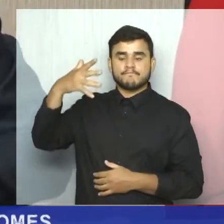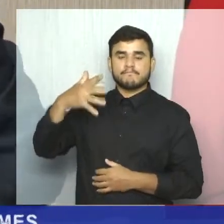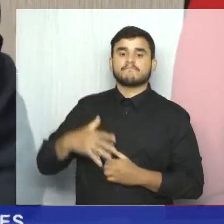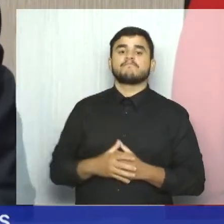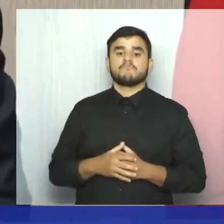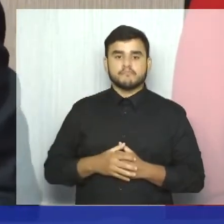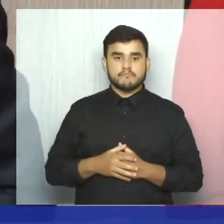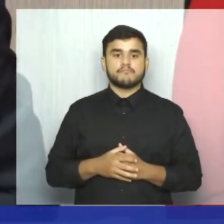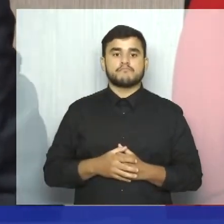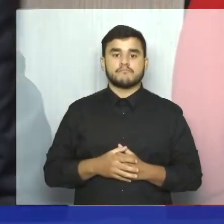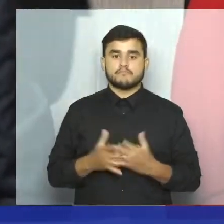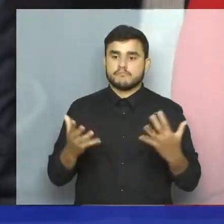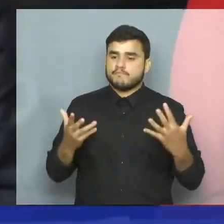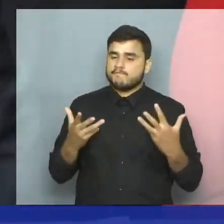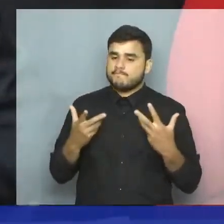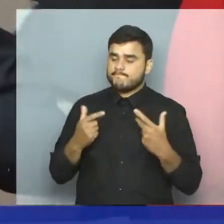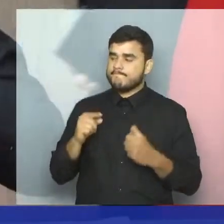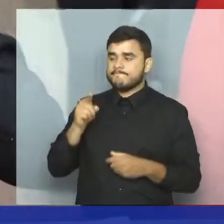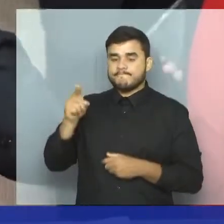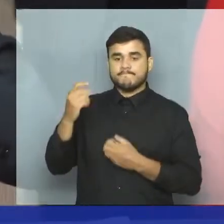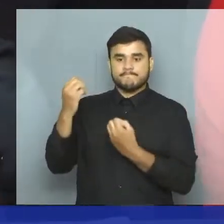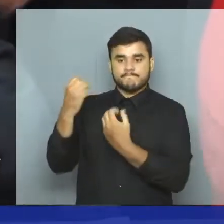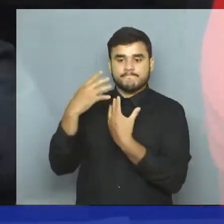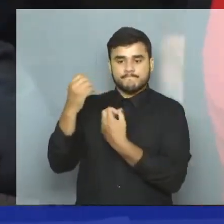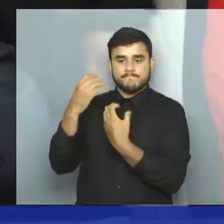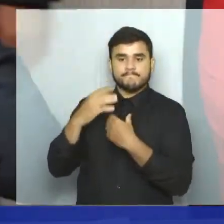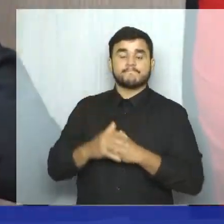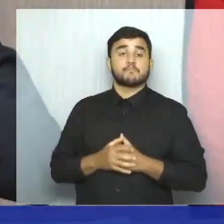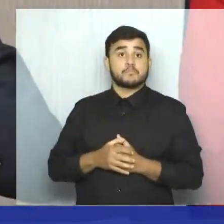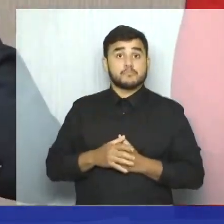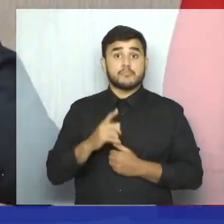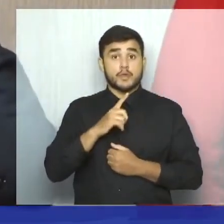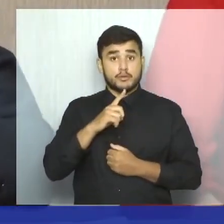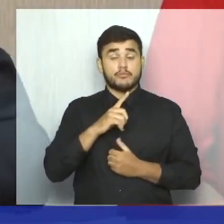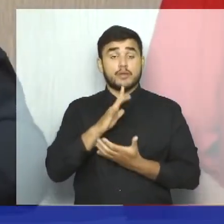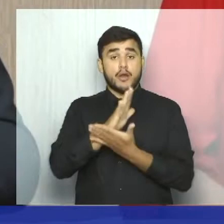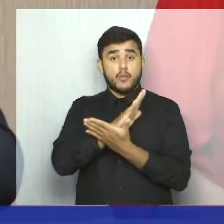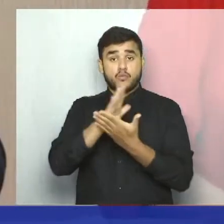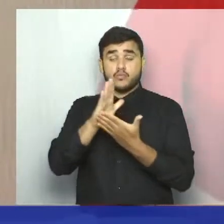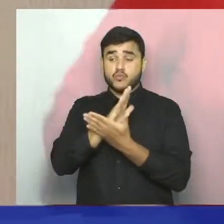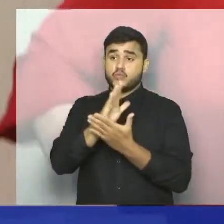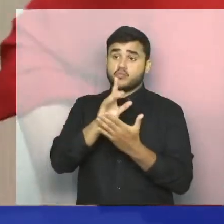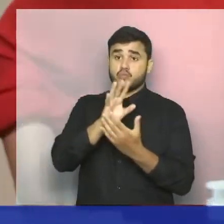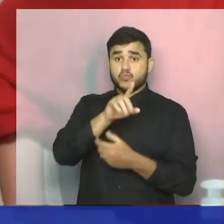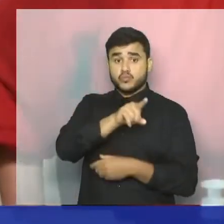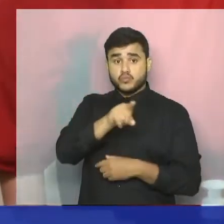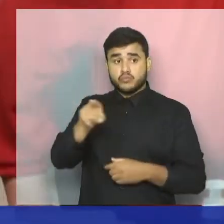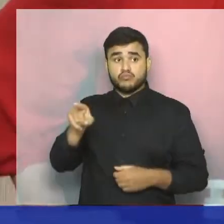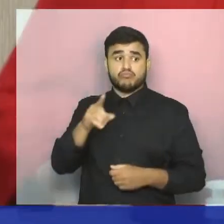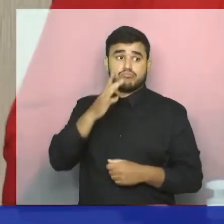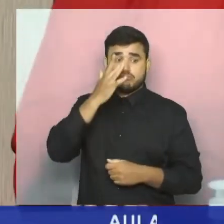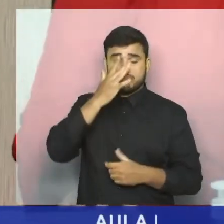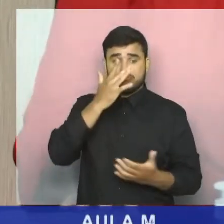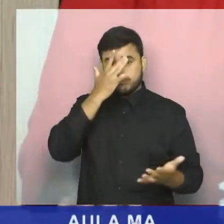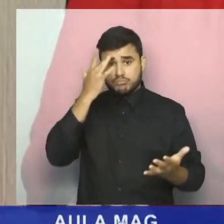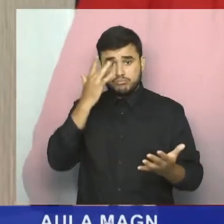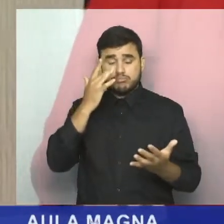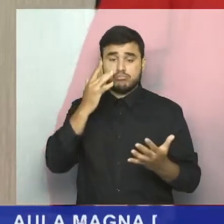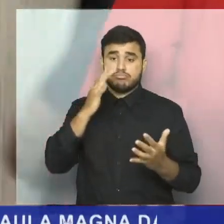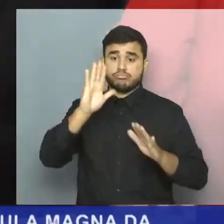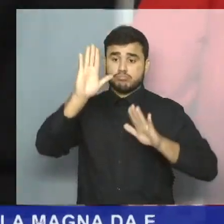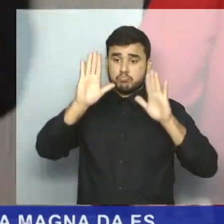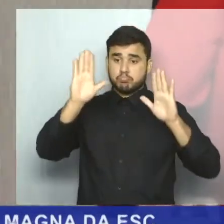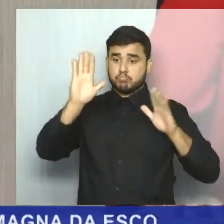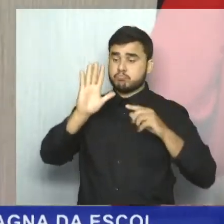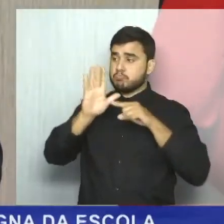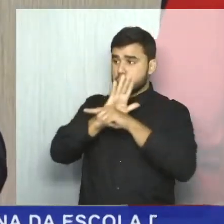ensina muito. Nós estamos aqui, Ciro, com algumas perguntas que foram feitas, e aí o senhor pode usar esse